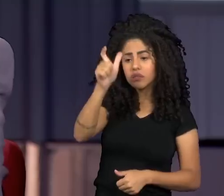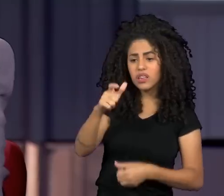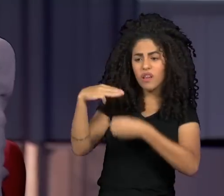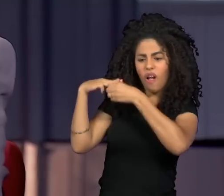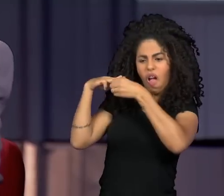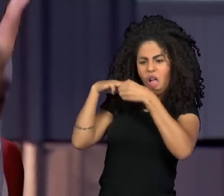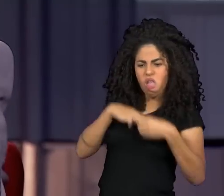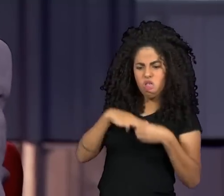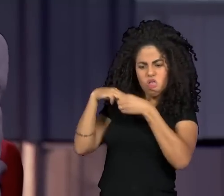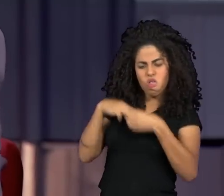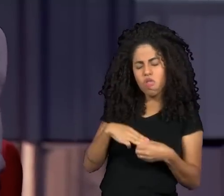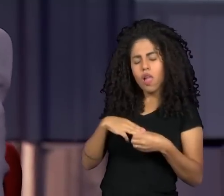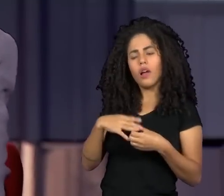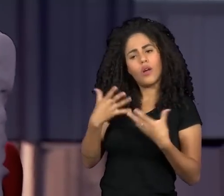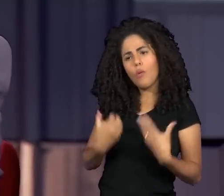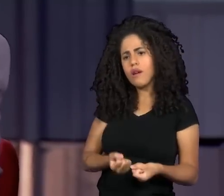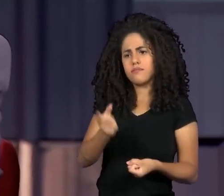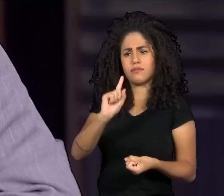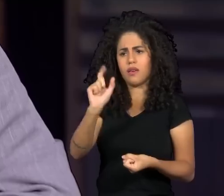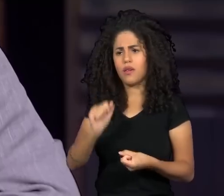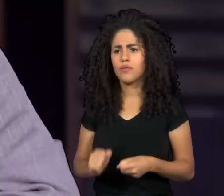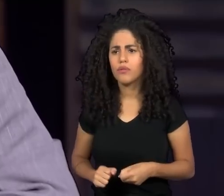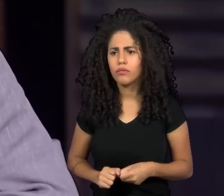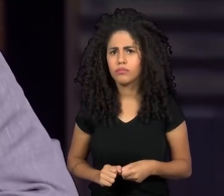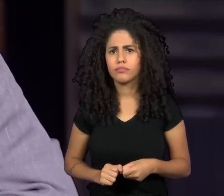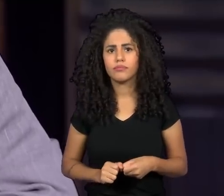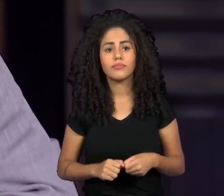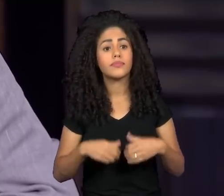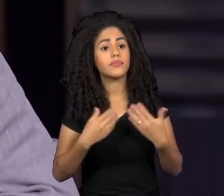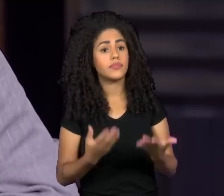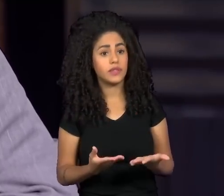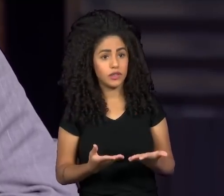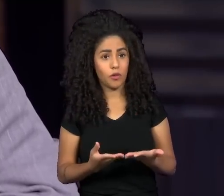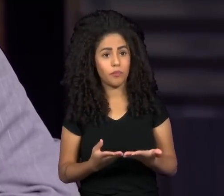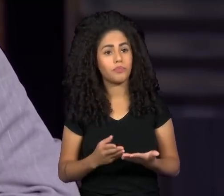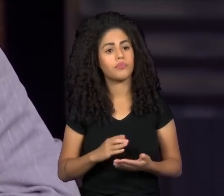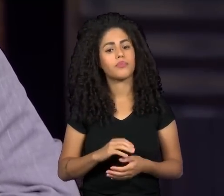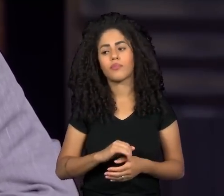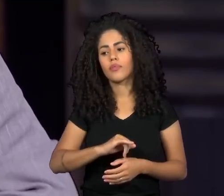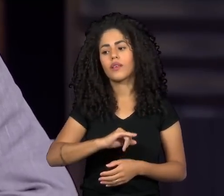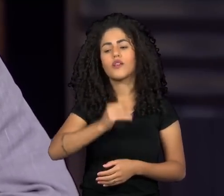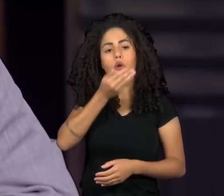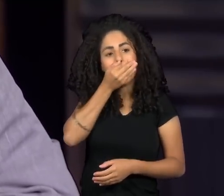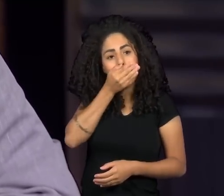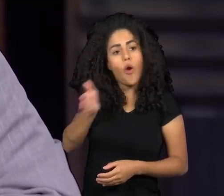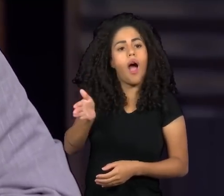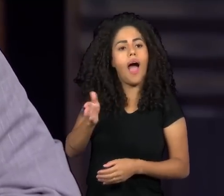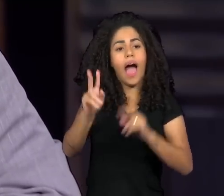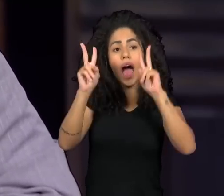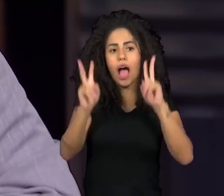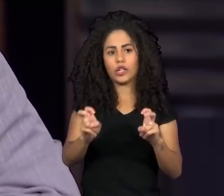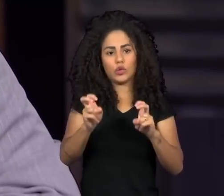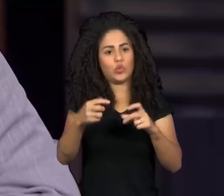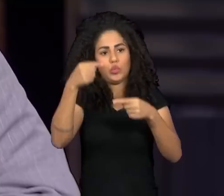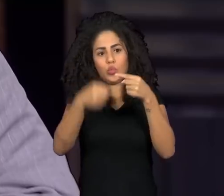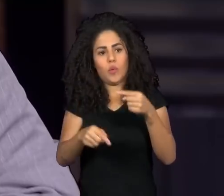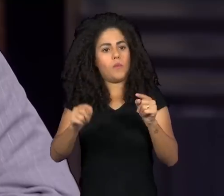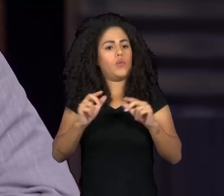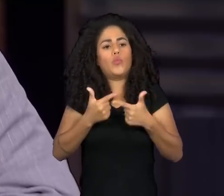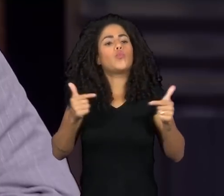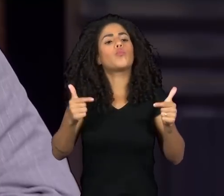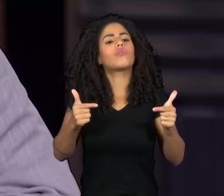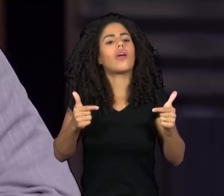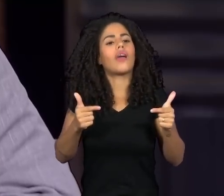gente, e quem não gostar, infelizmente... O Jô Soares dizia que não existe assunto proibido para comédia. Eu